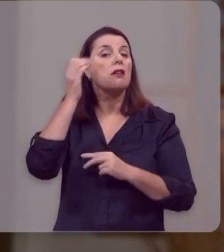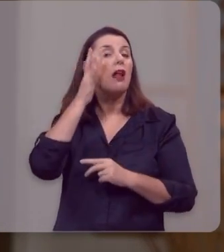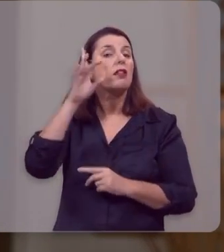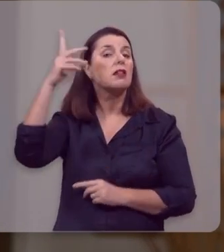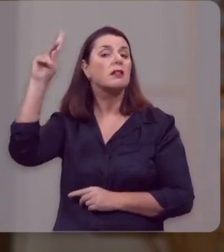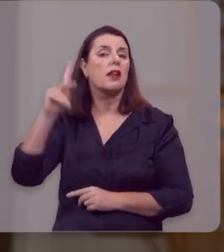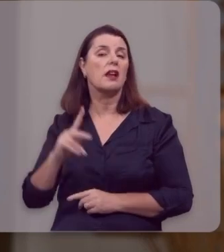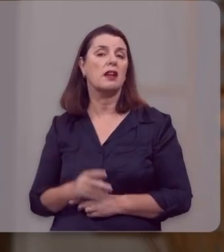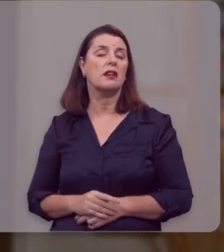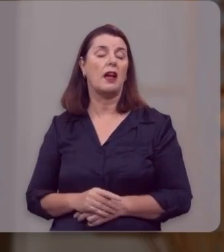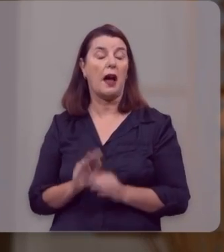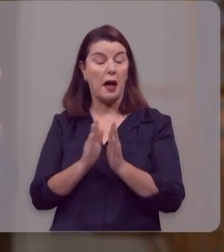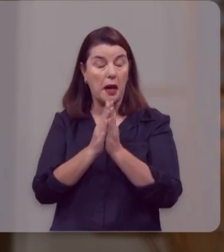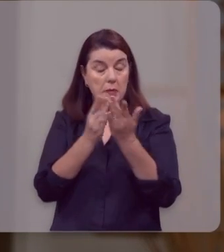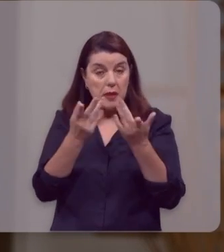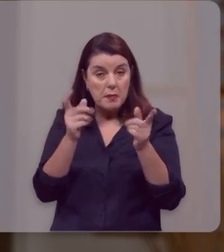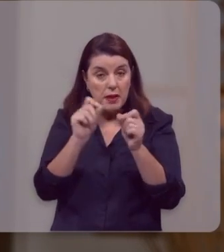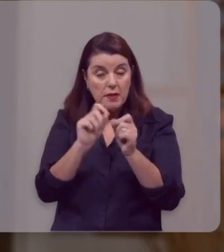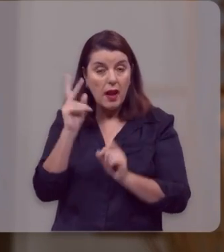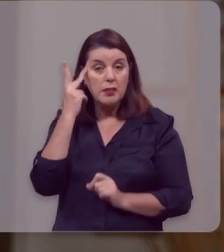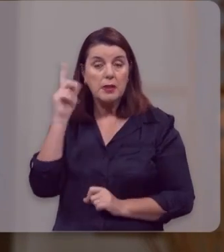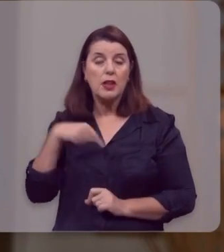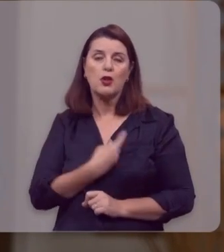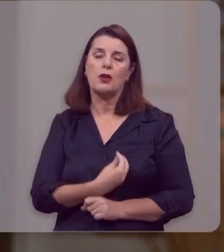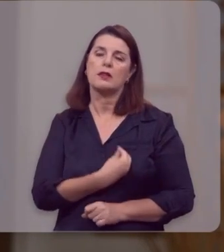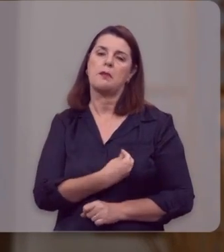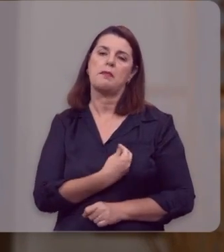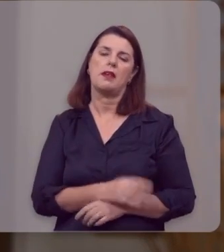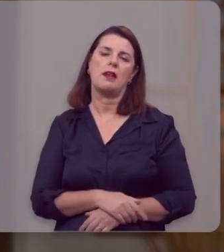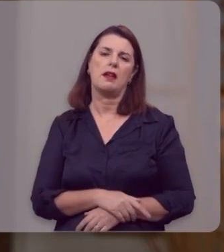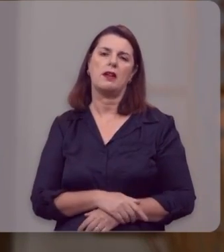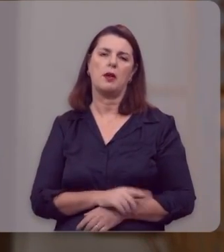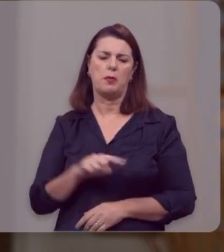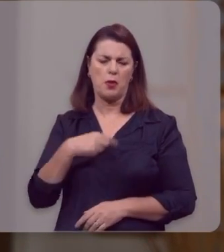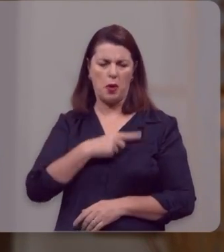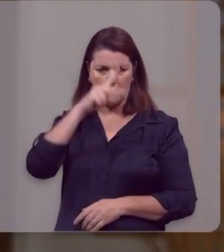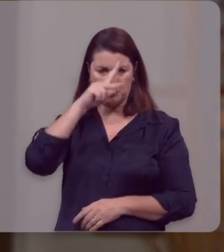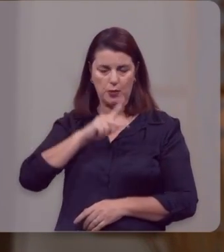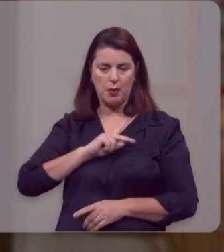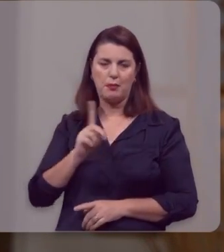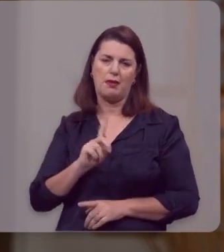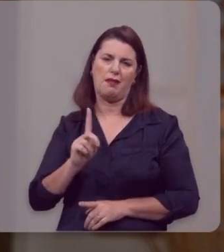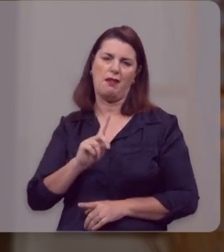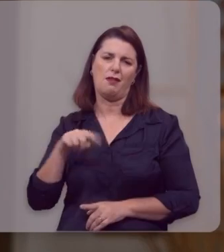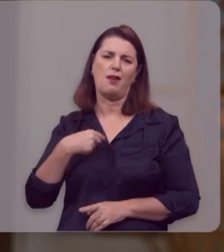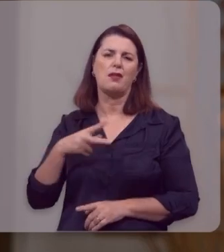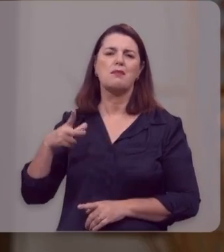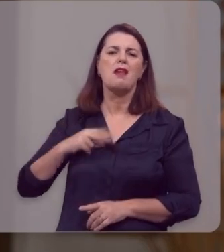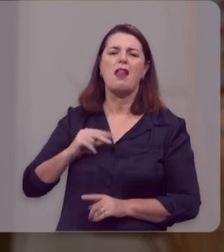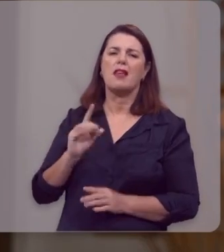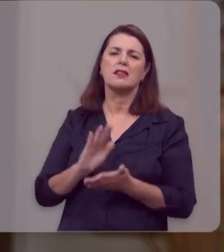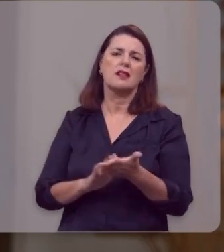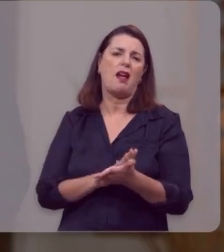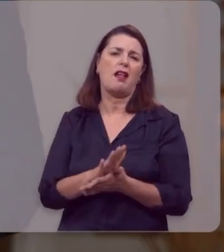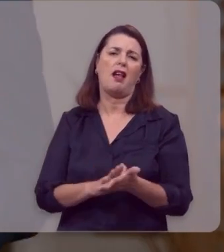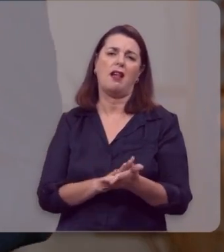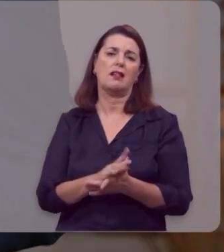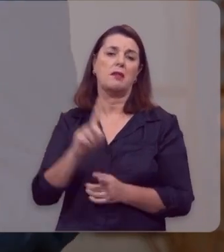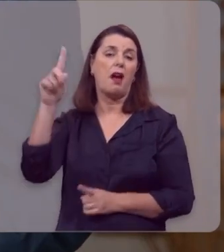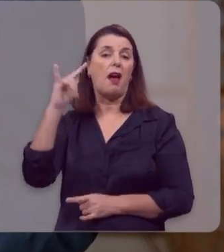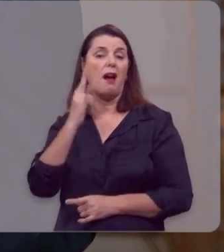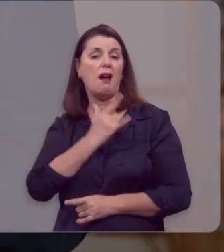Deus. E é assim que também a Bíblia diz que Deus nos ama, não por nossa causa, mas apesar de nós. Terceiro